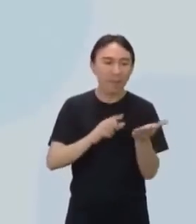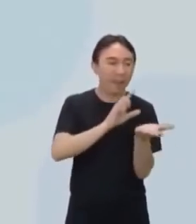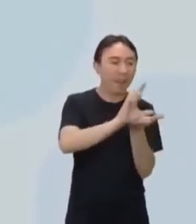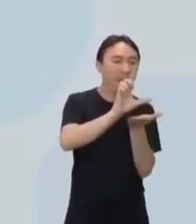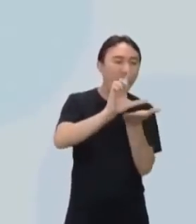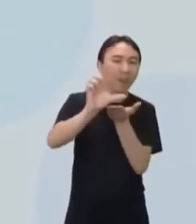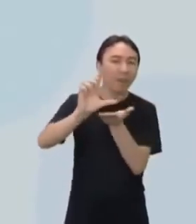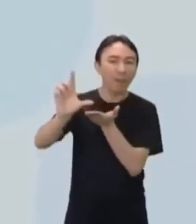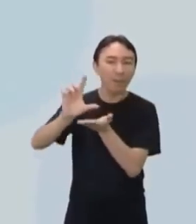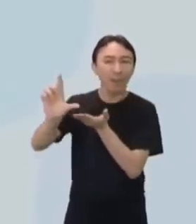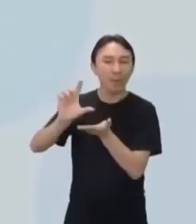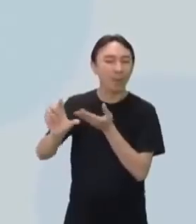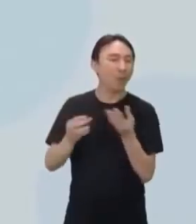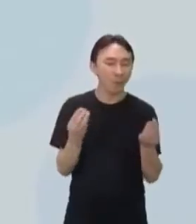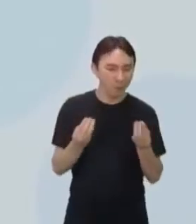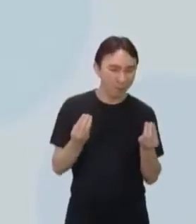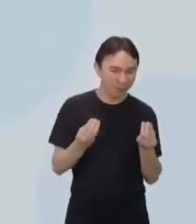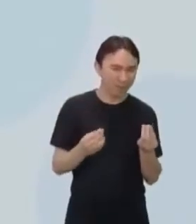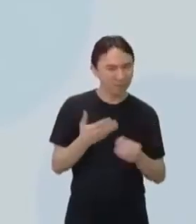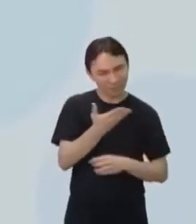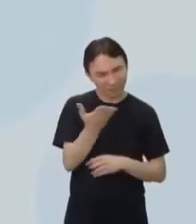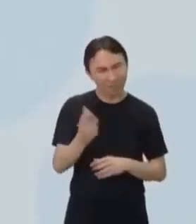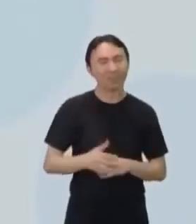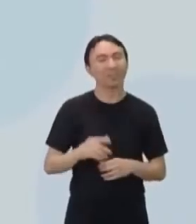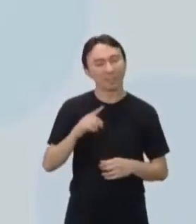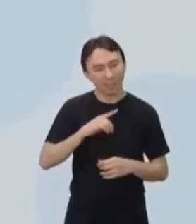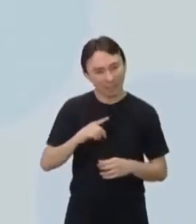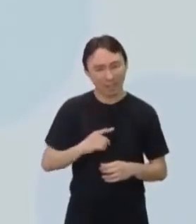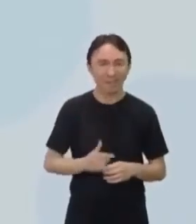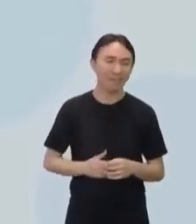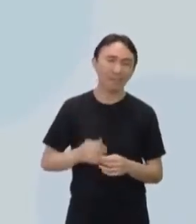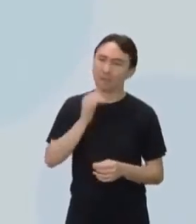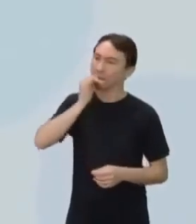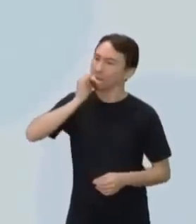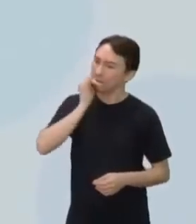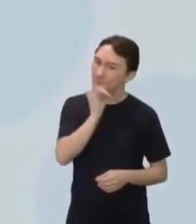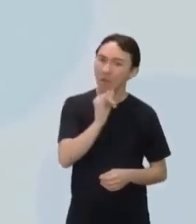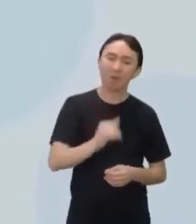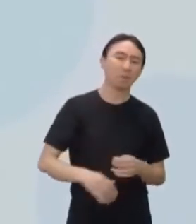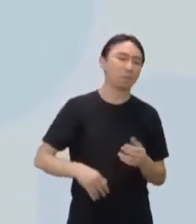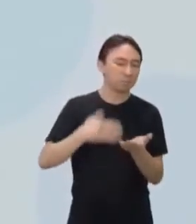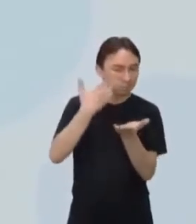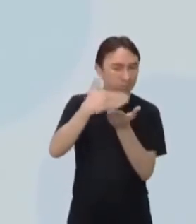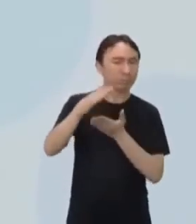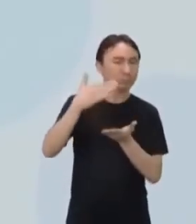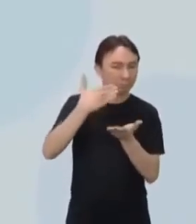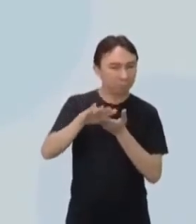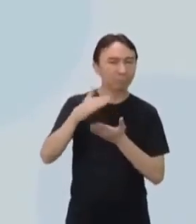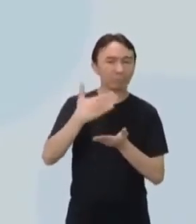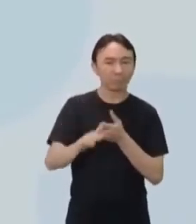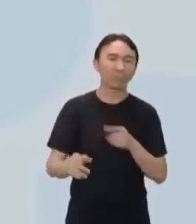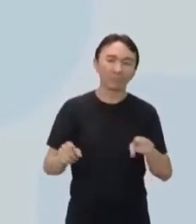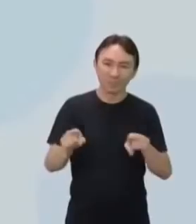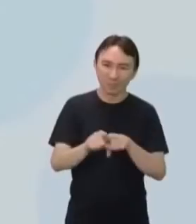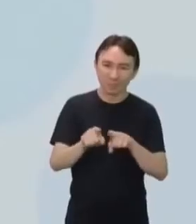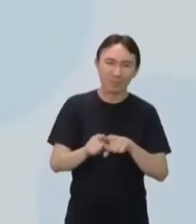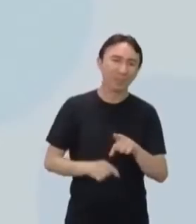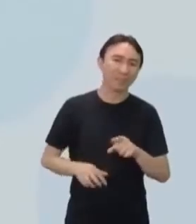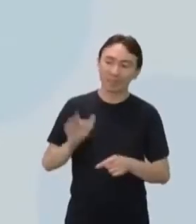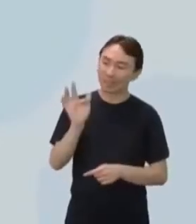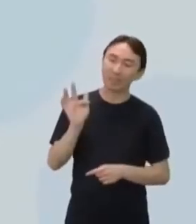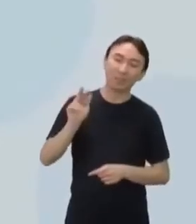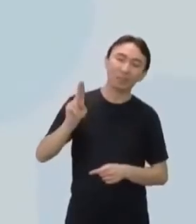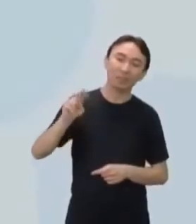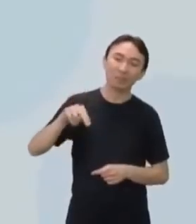vão receber todos os comunicados, tá? A Fundação Sesgran Rio também vai entrar em contato